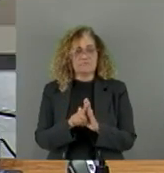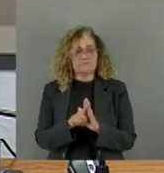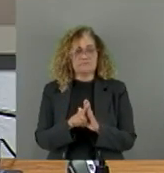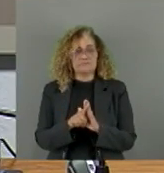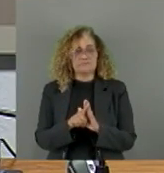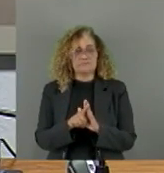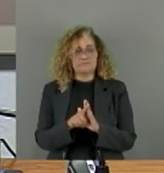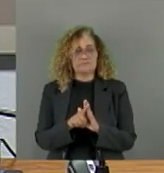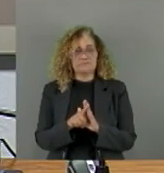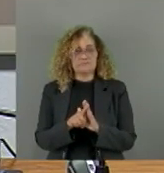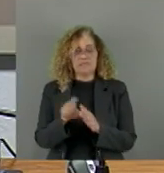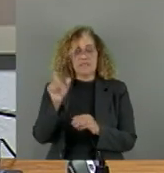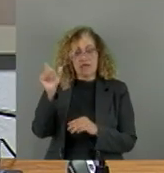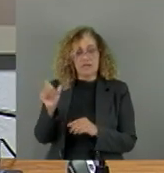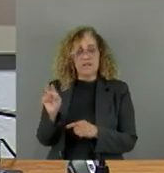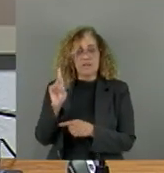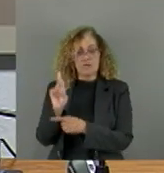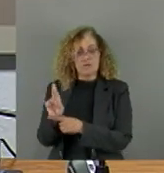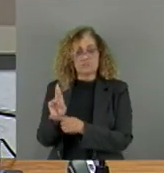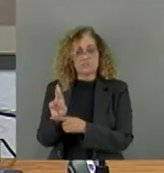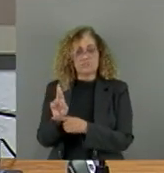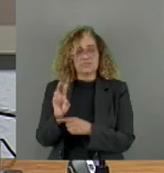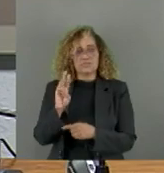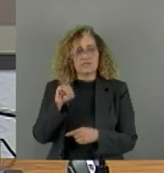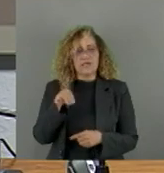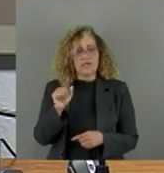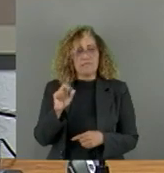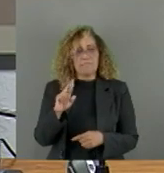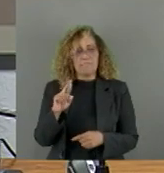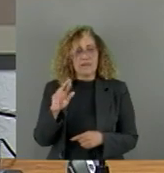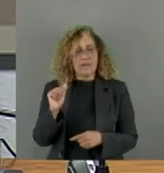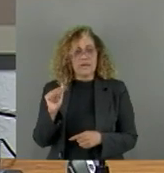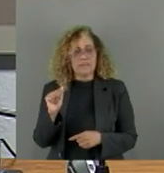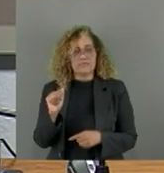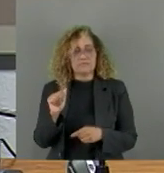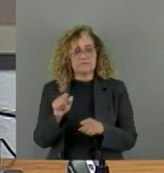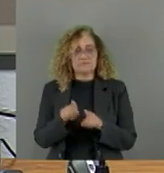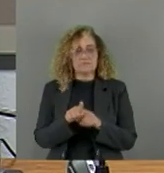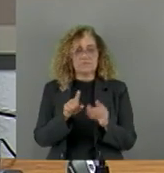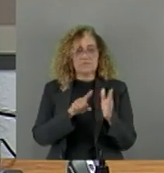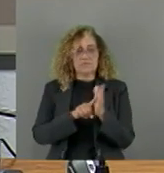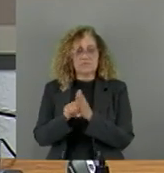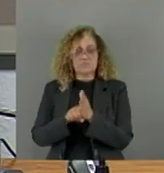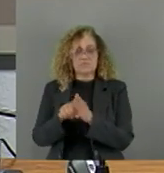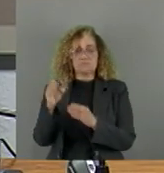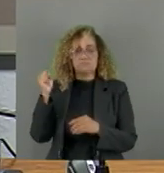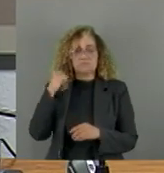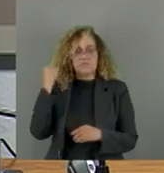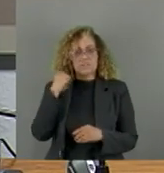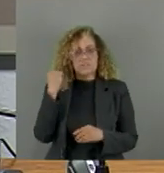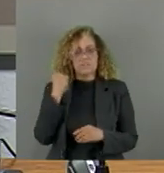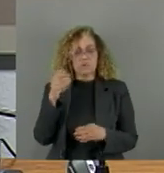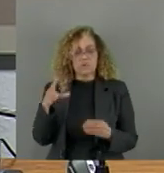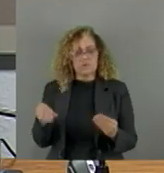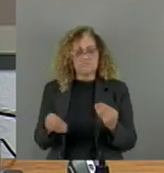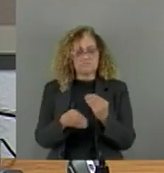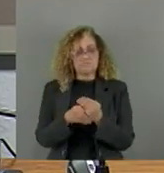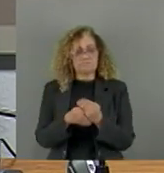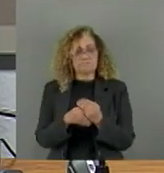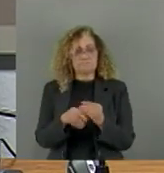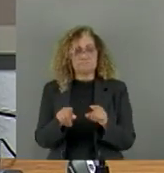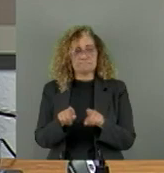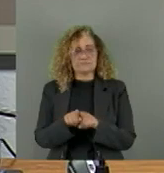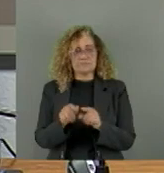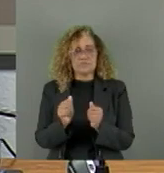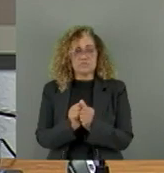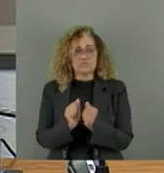de autoria da senadora Mara Gabrilli. Consulto os senhores senadores sobre a inclusão extrapauta do